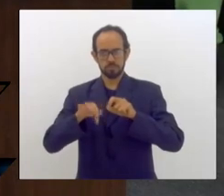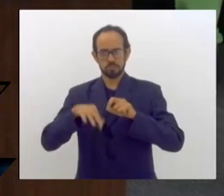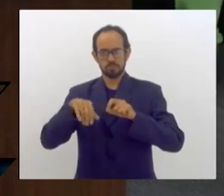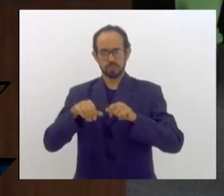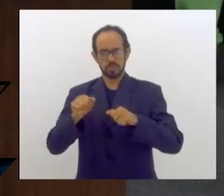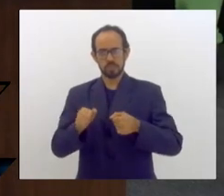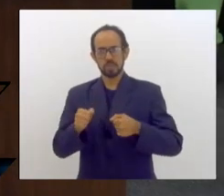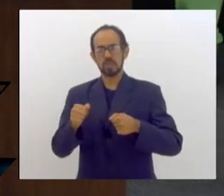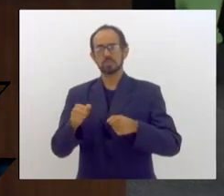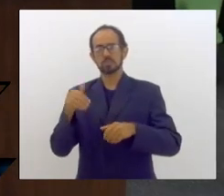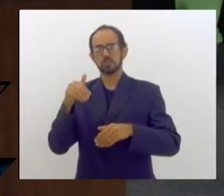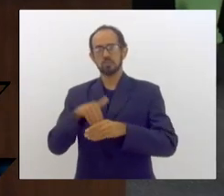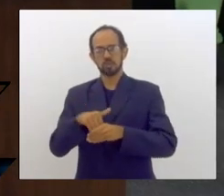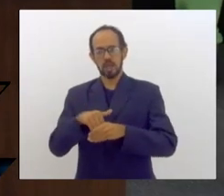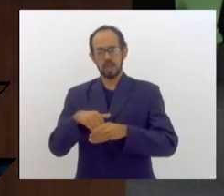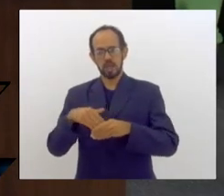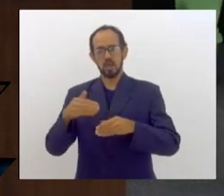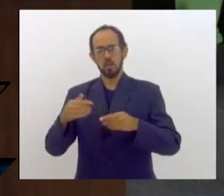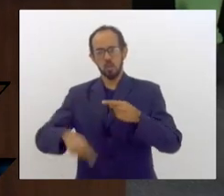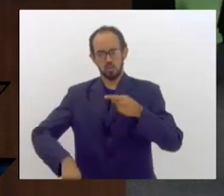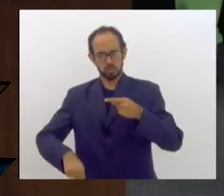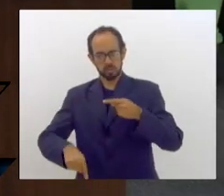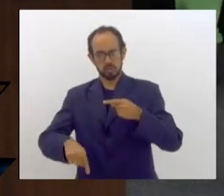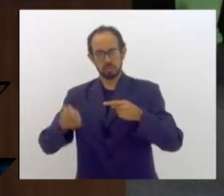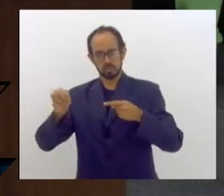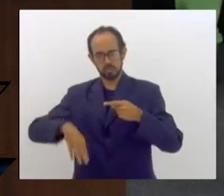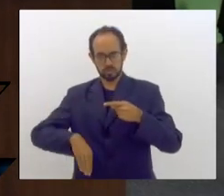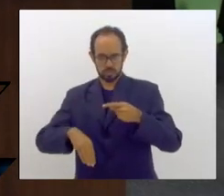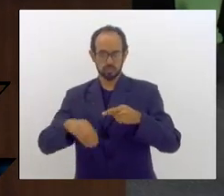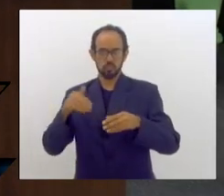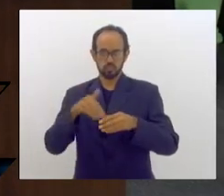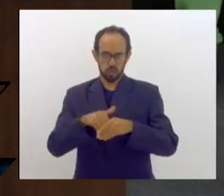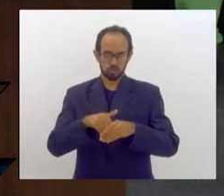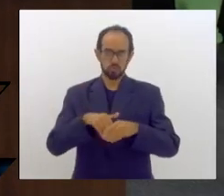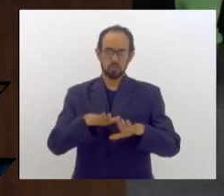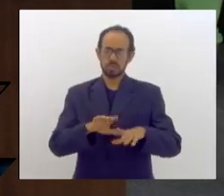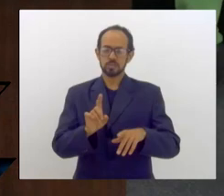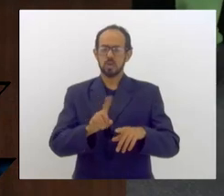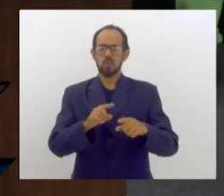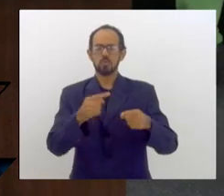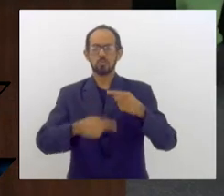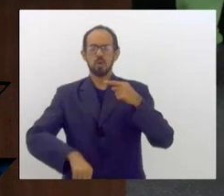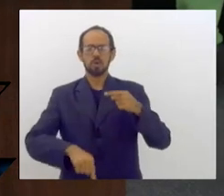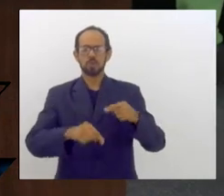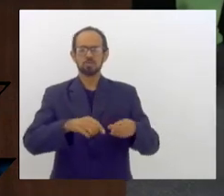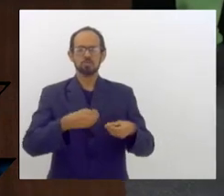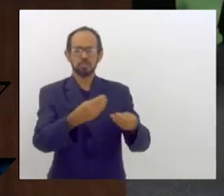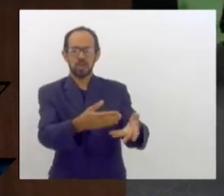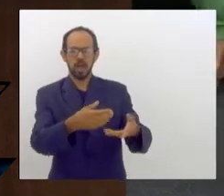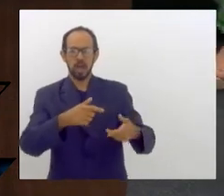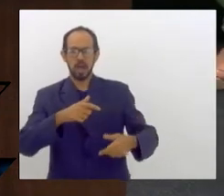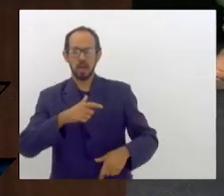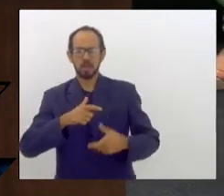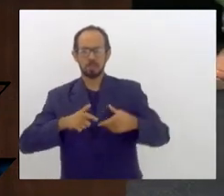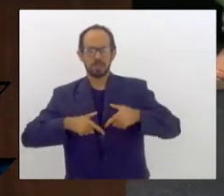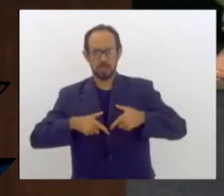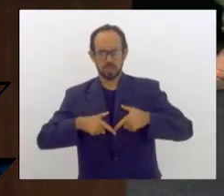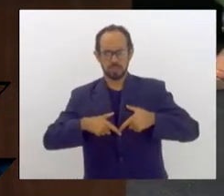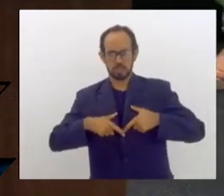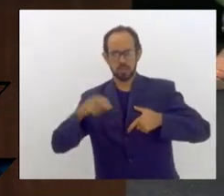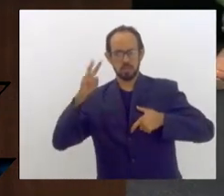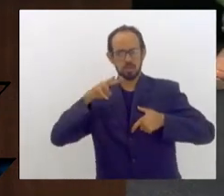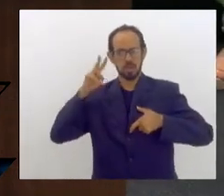quisesse votar contra, votava contra, mas não impedia as pessoas de darem a medalha e se responsabilizar por ela. Eu me lembro